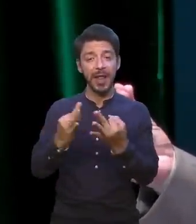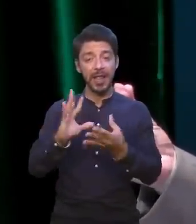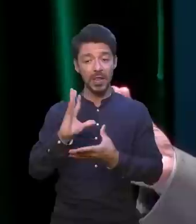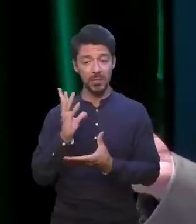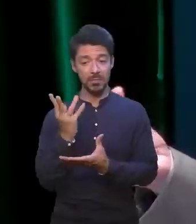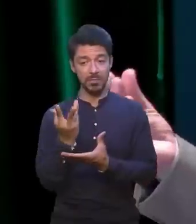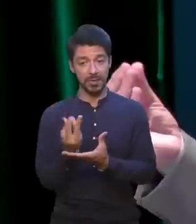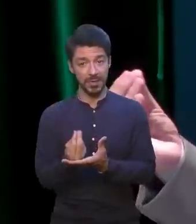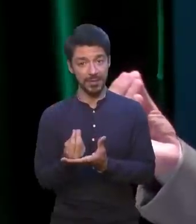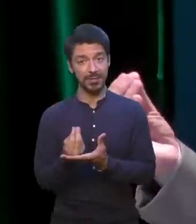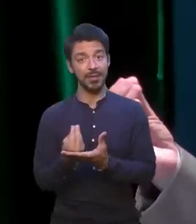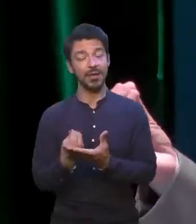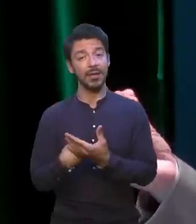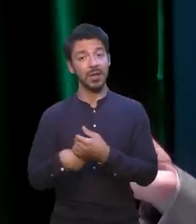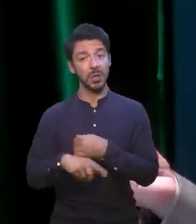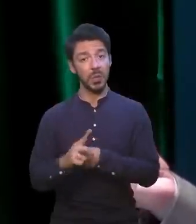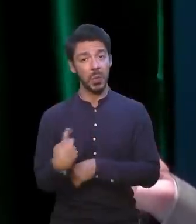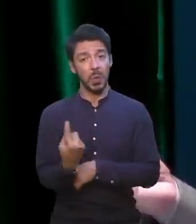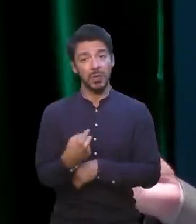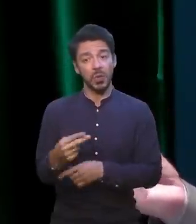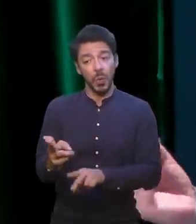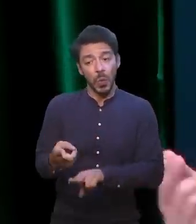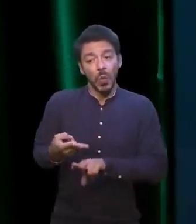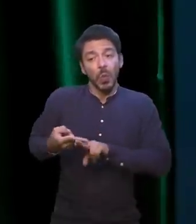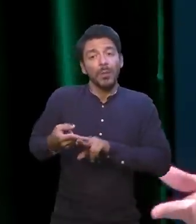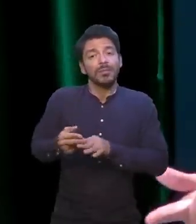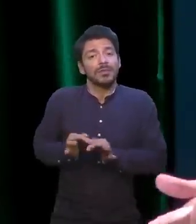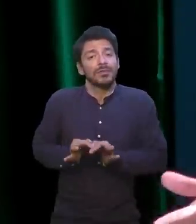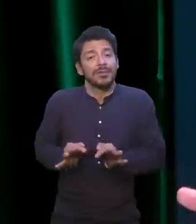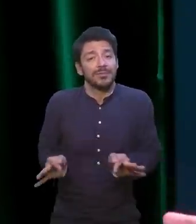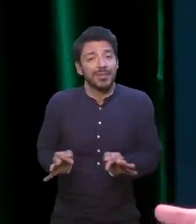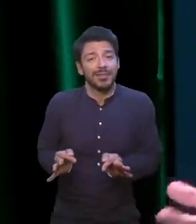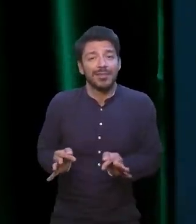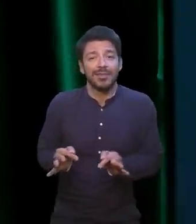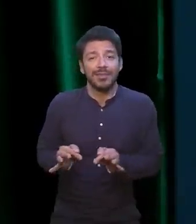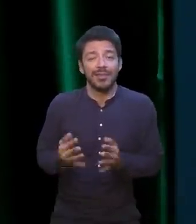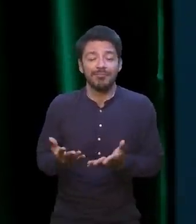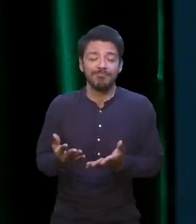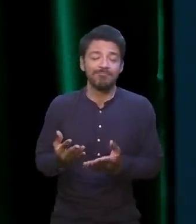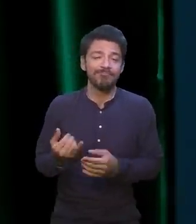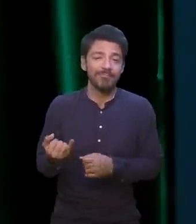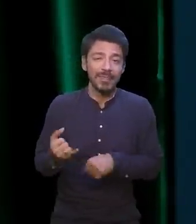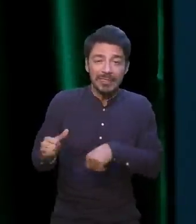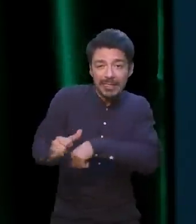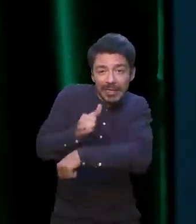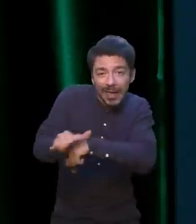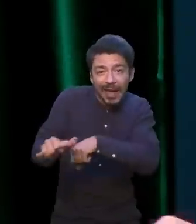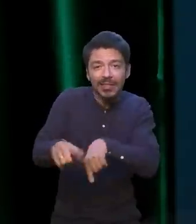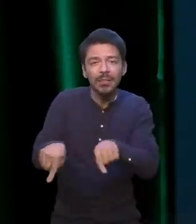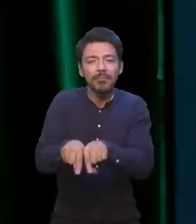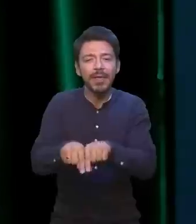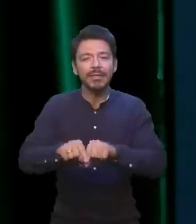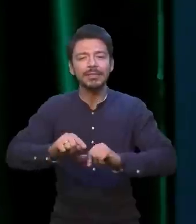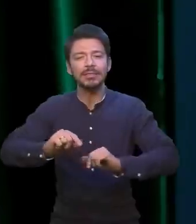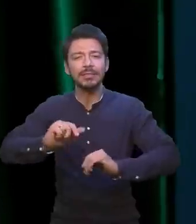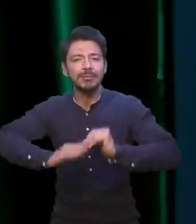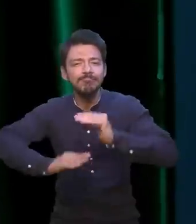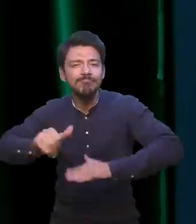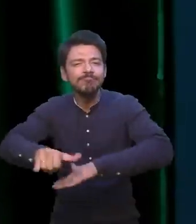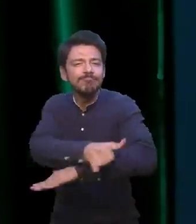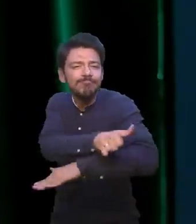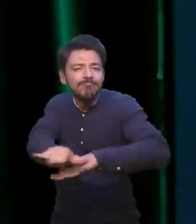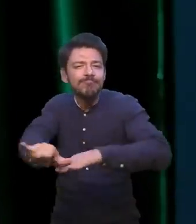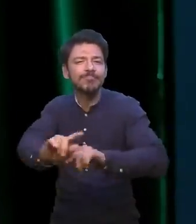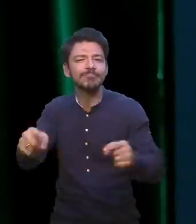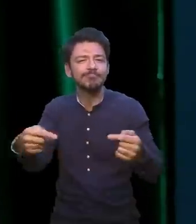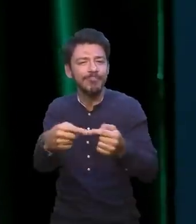espírita como recursos de fortalecimento, junto com esses instrumentos ou essas armas que aqui nós estamos